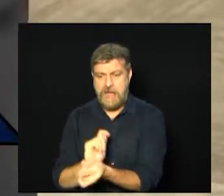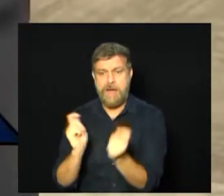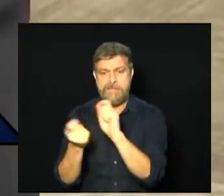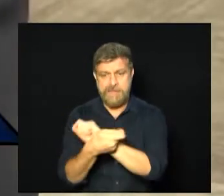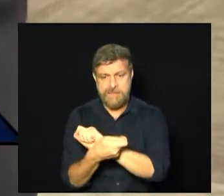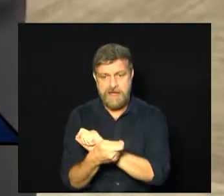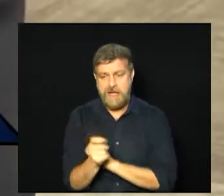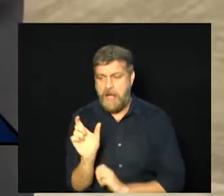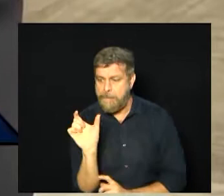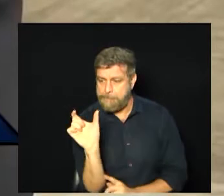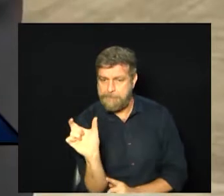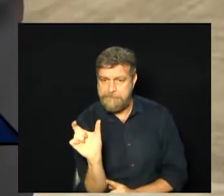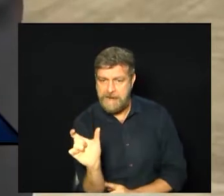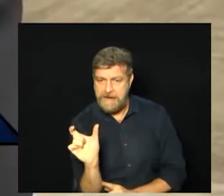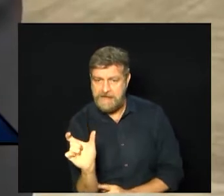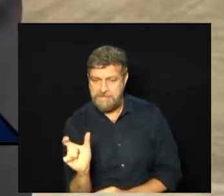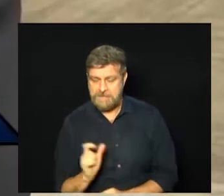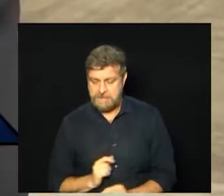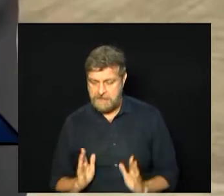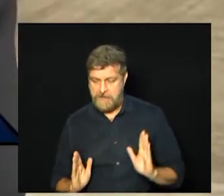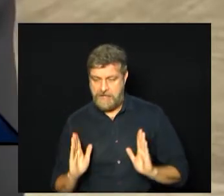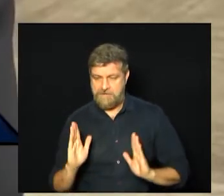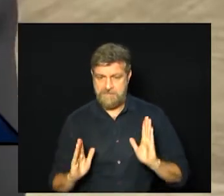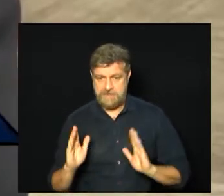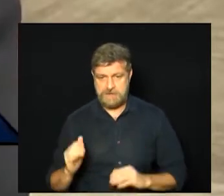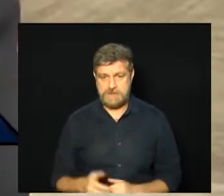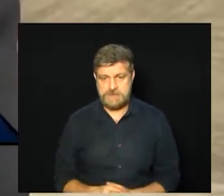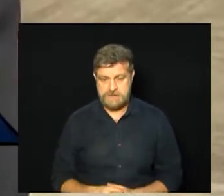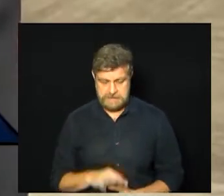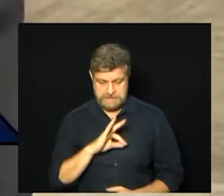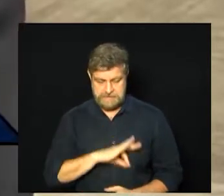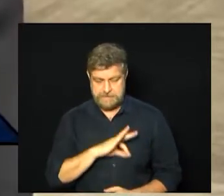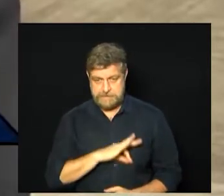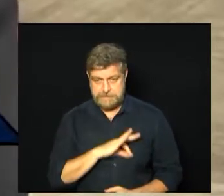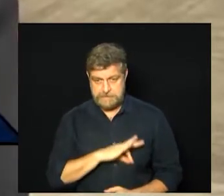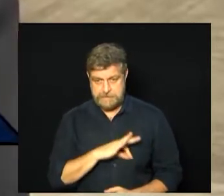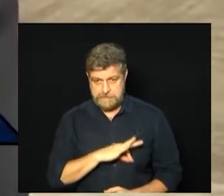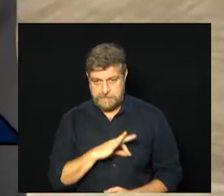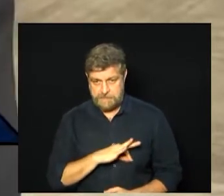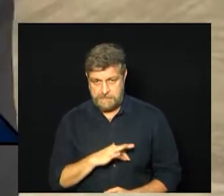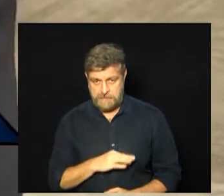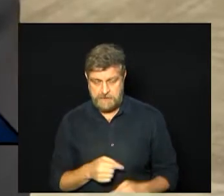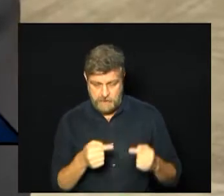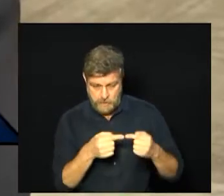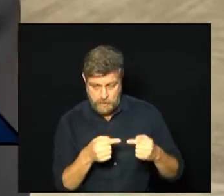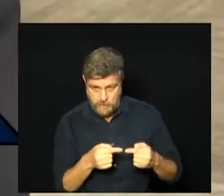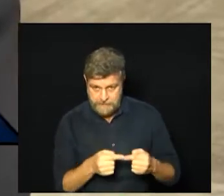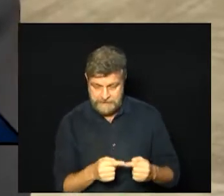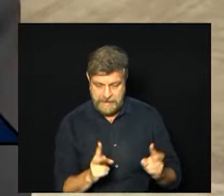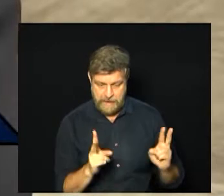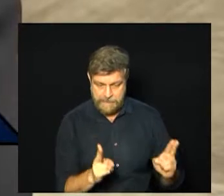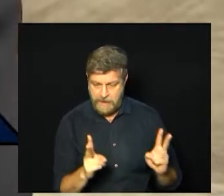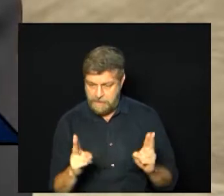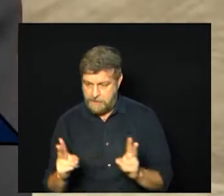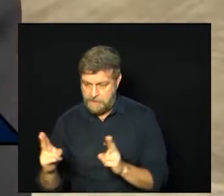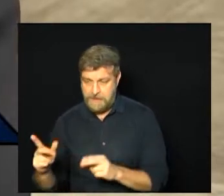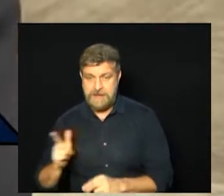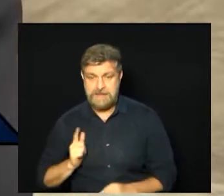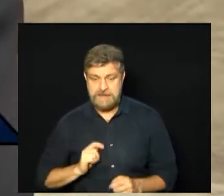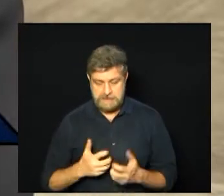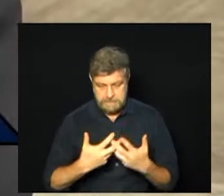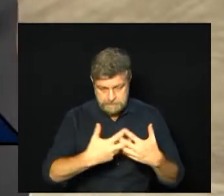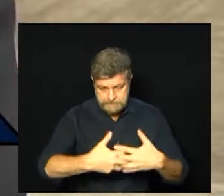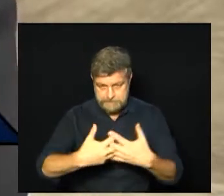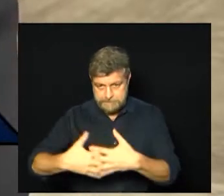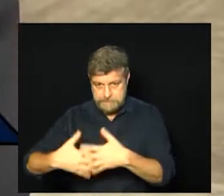nomenclatura para que as faixas de salário que correspondem a cada programa possa ser aplicado